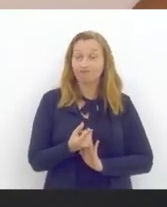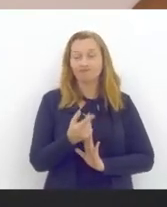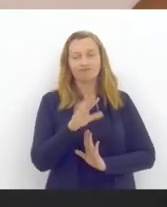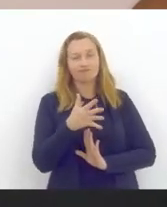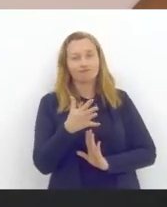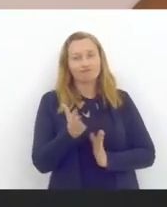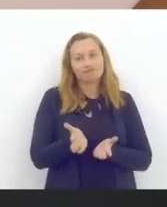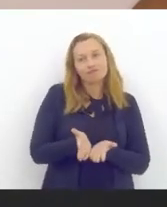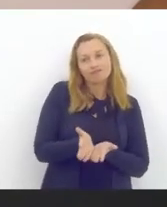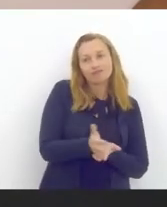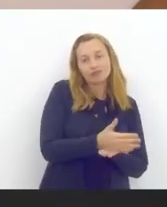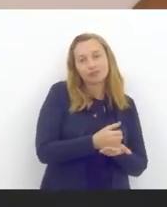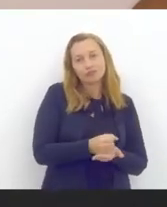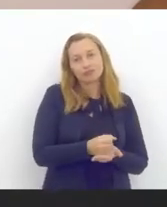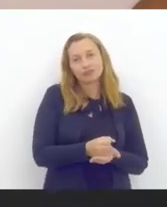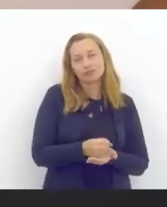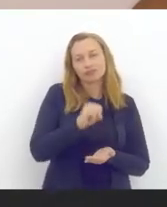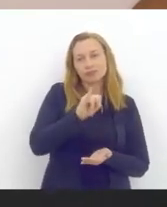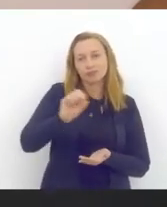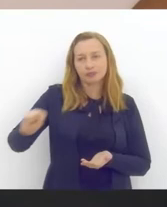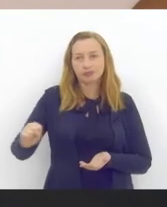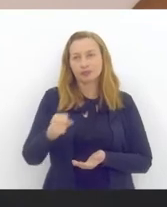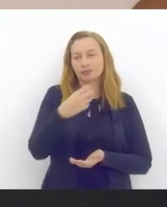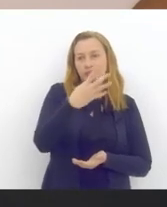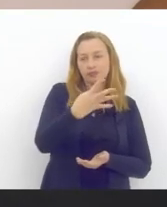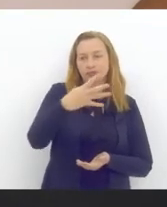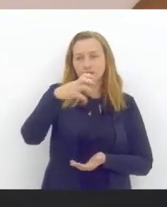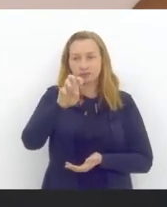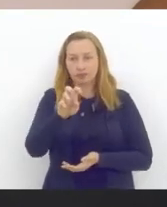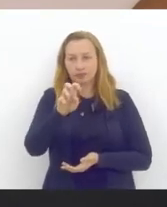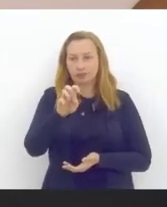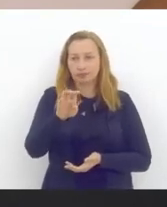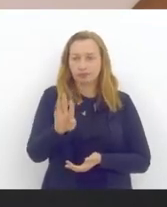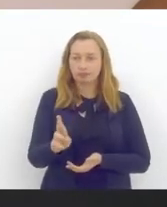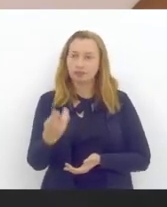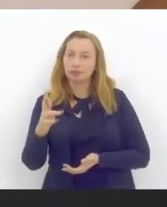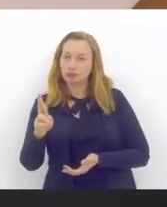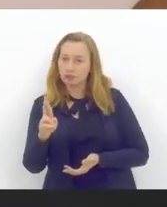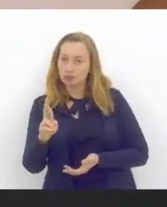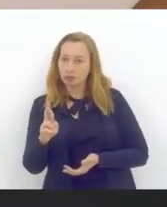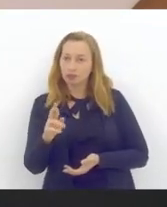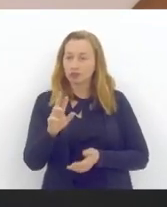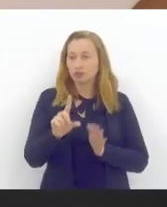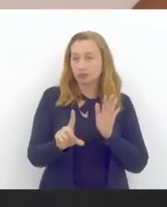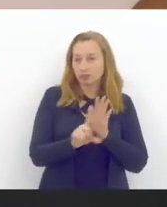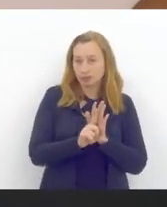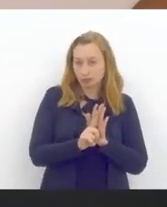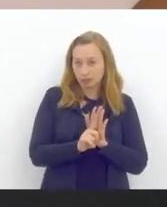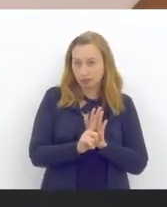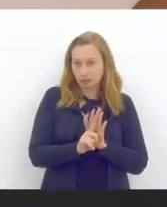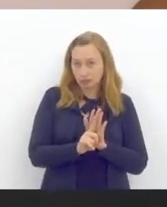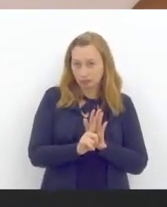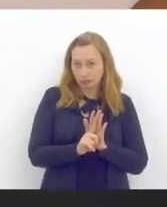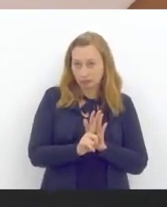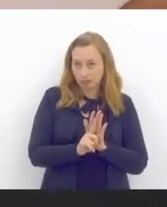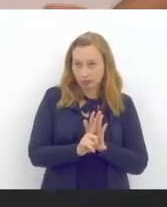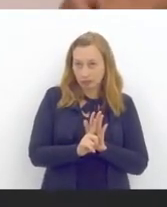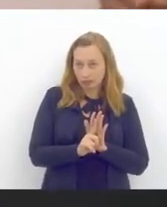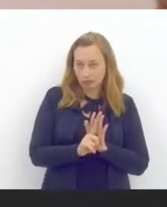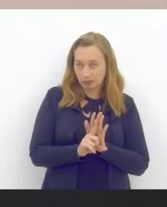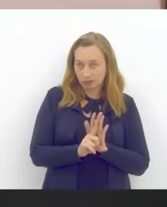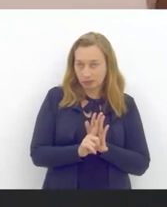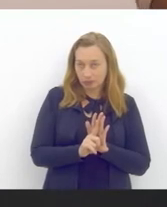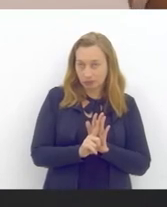de arrecadação do ICMS é de 45 bilhões. Na LDO, que chegou antes